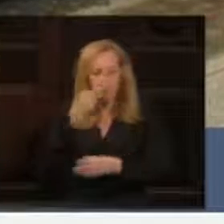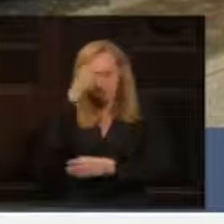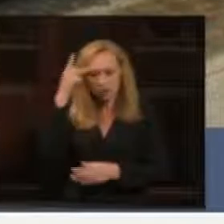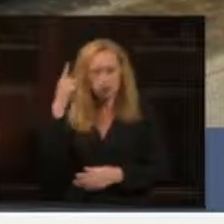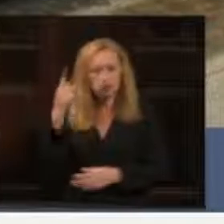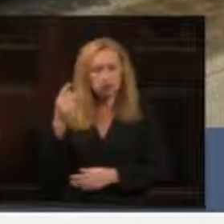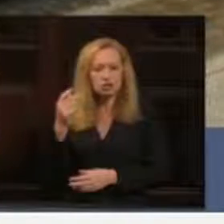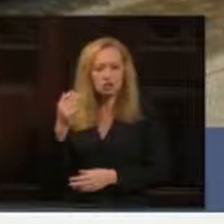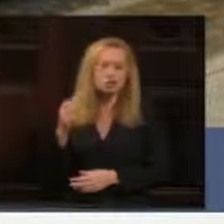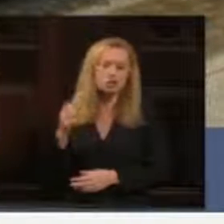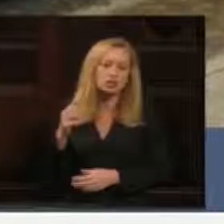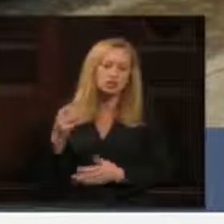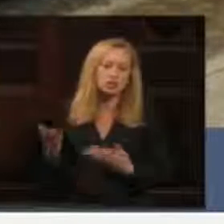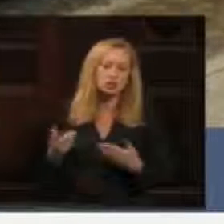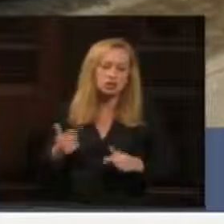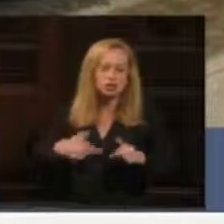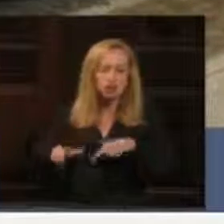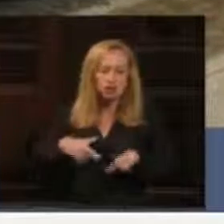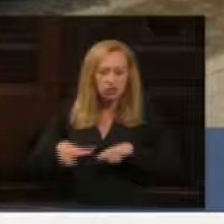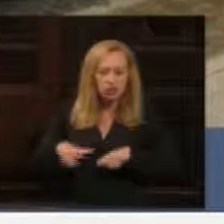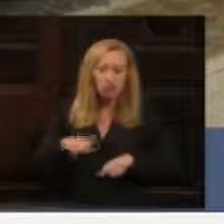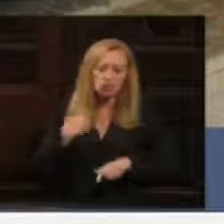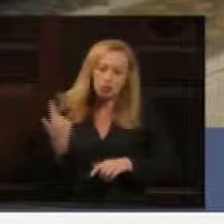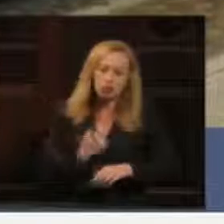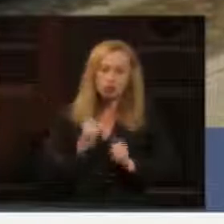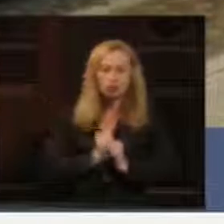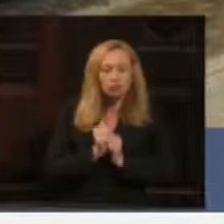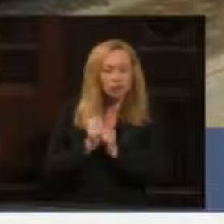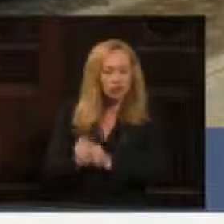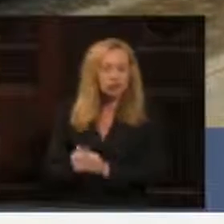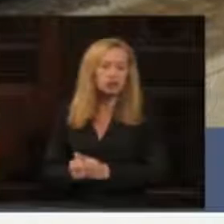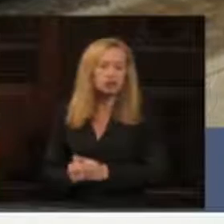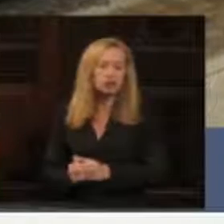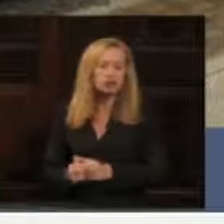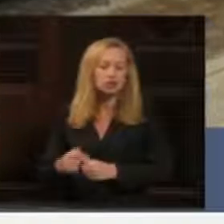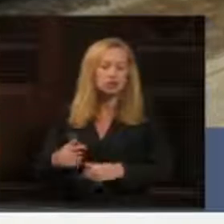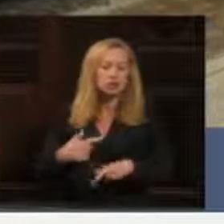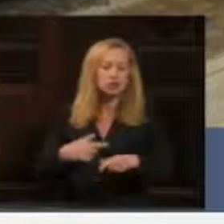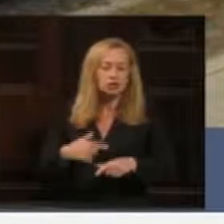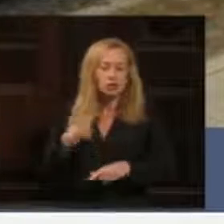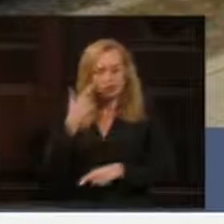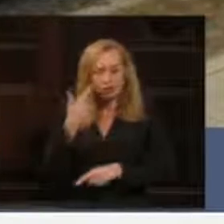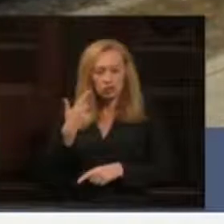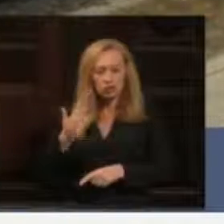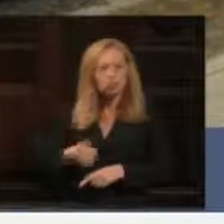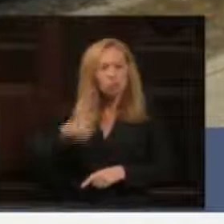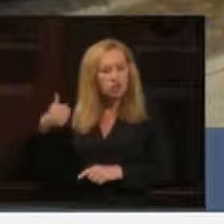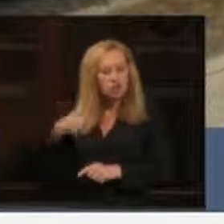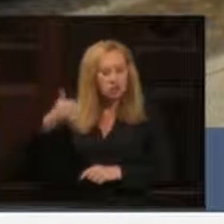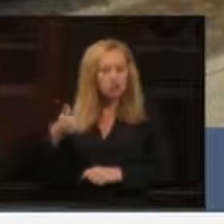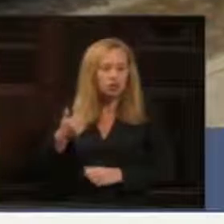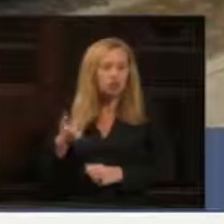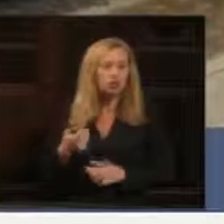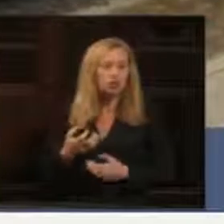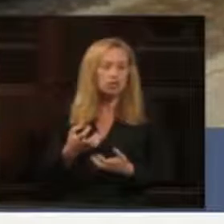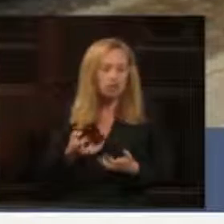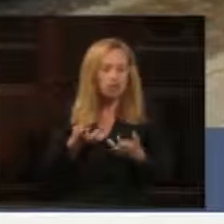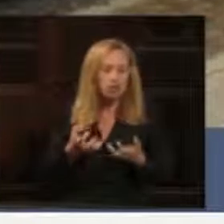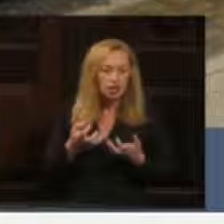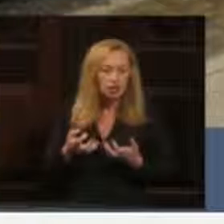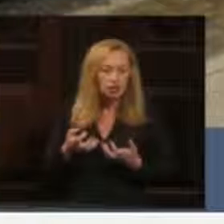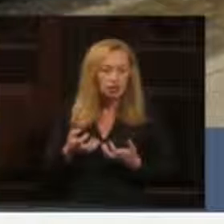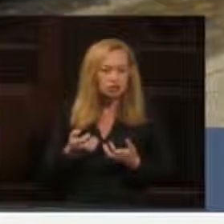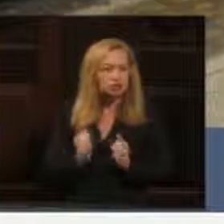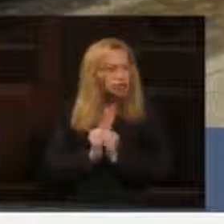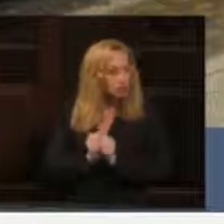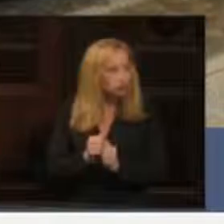nós acompanharemos e traremos pelo governo as justificativas, enfim, tentando compor com essa casa. E quero fazer vênia em preocupação de